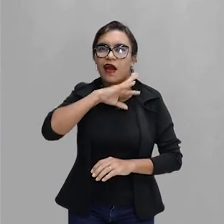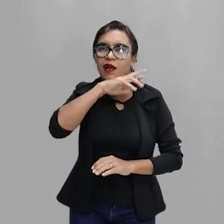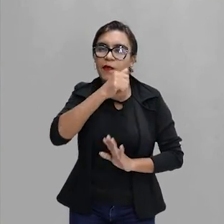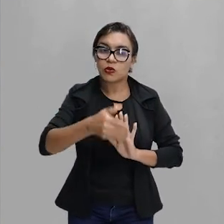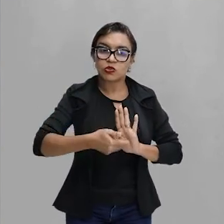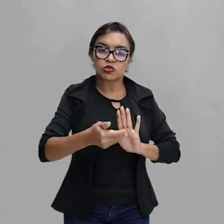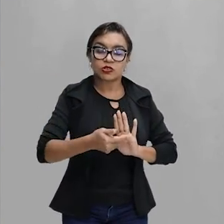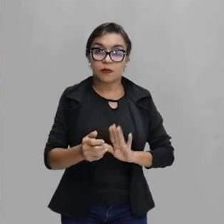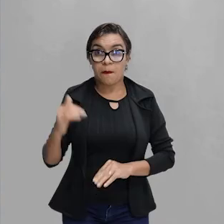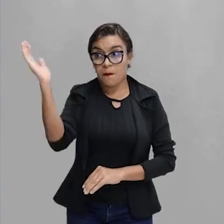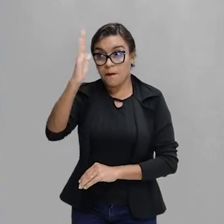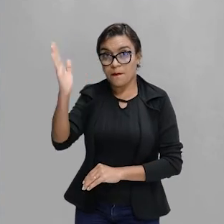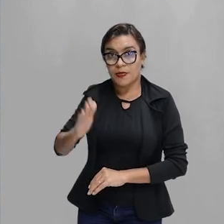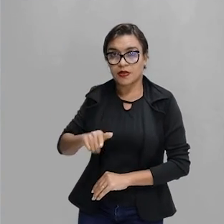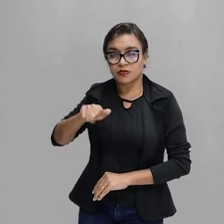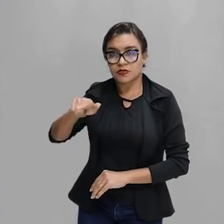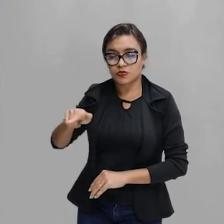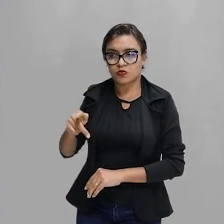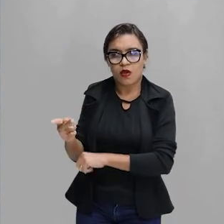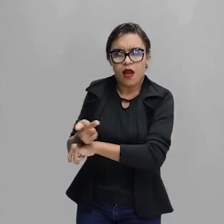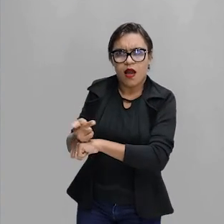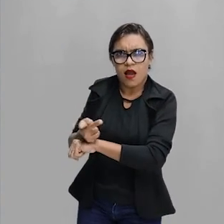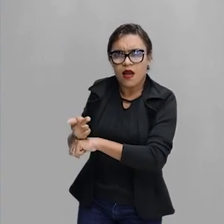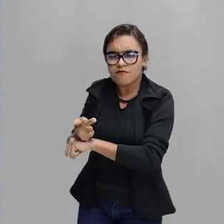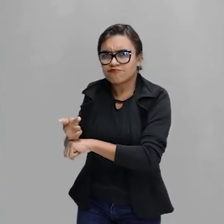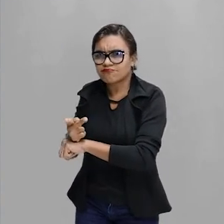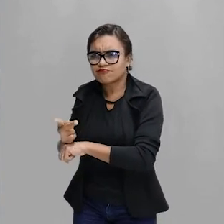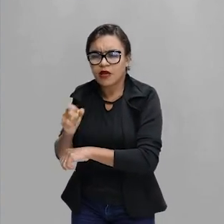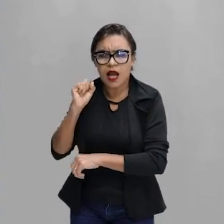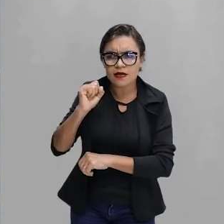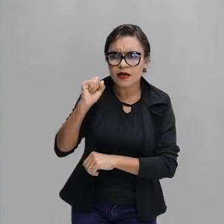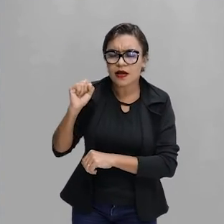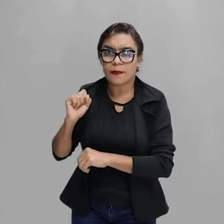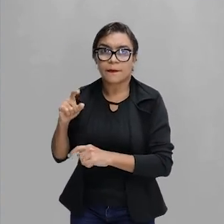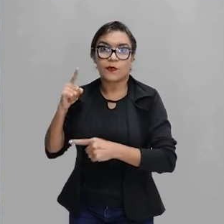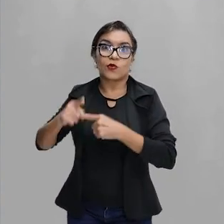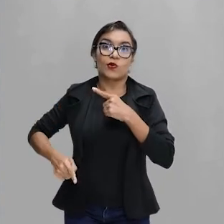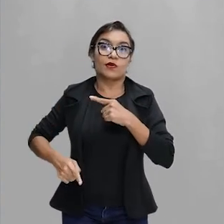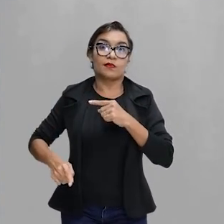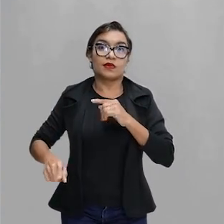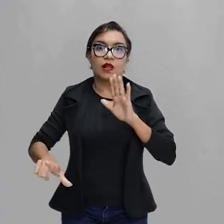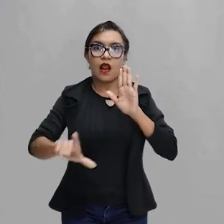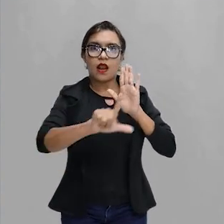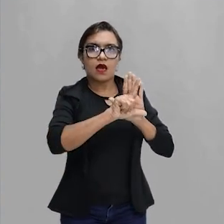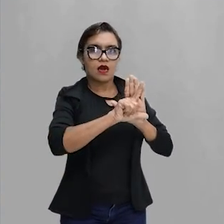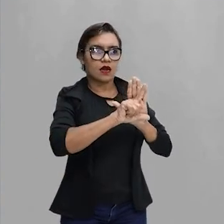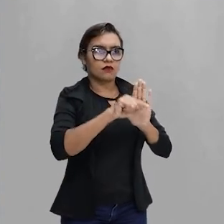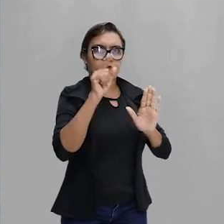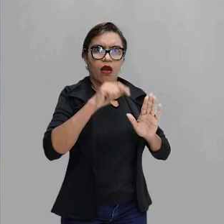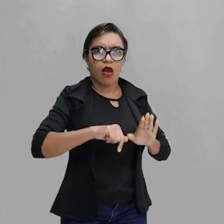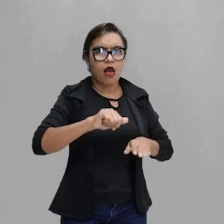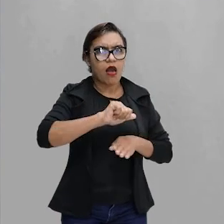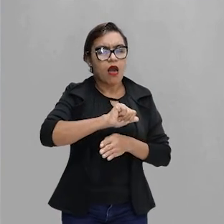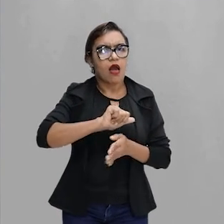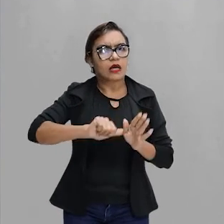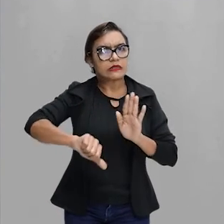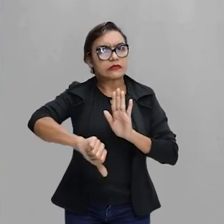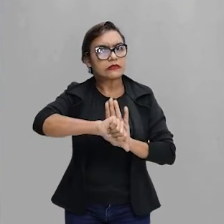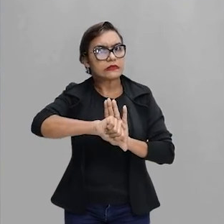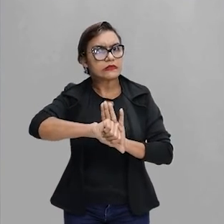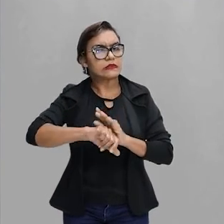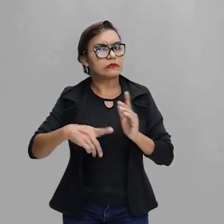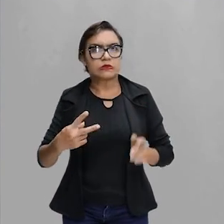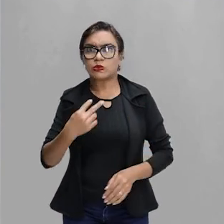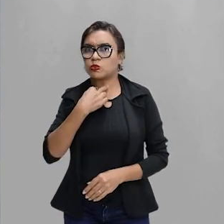a caça, galera, principalmente a caça de animais silvestres, é proibida por lei. É crime, tá, galera? Só é permitida a caça